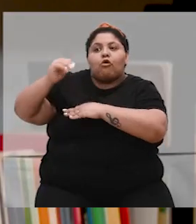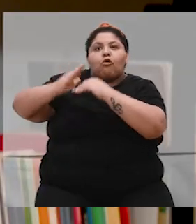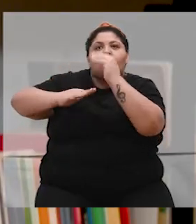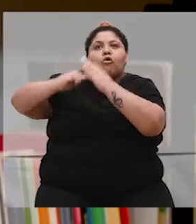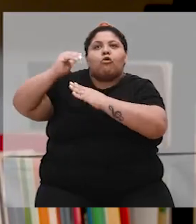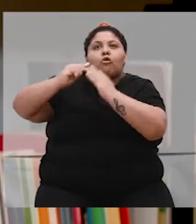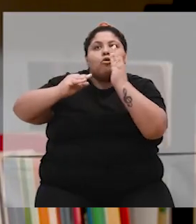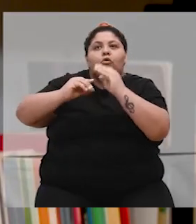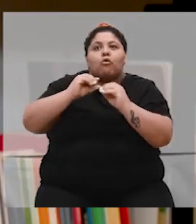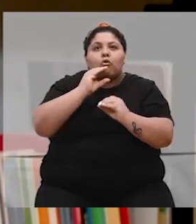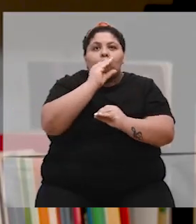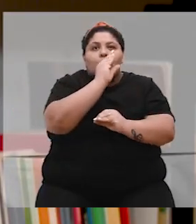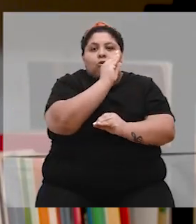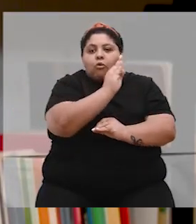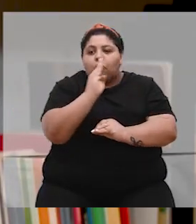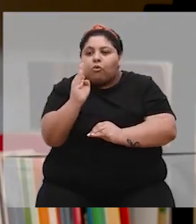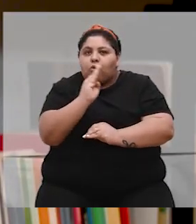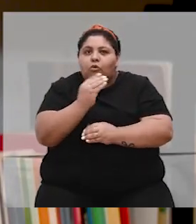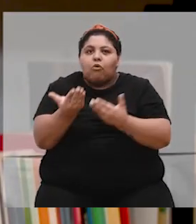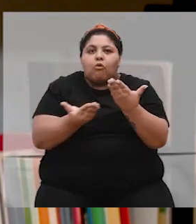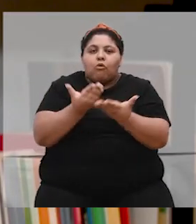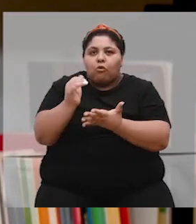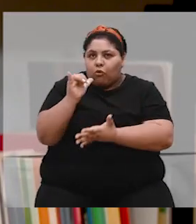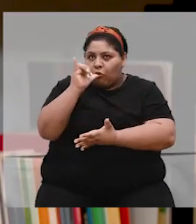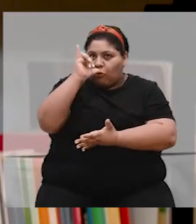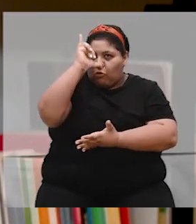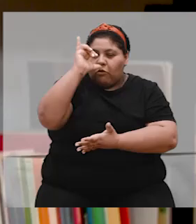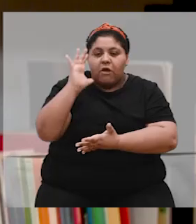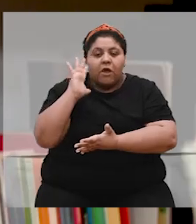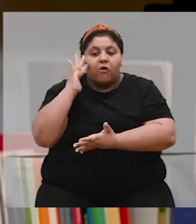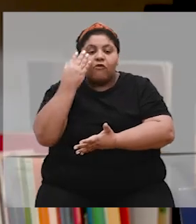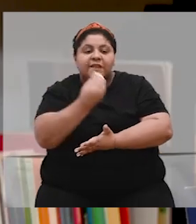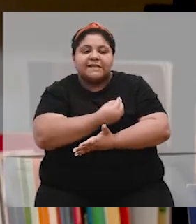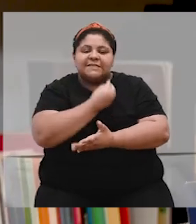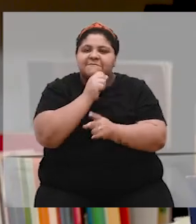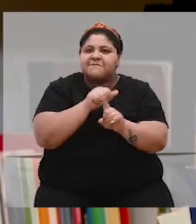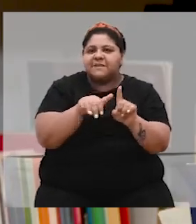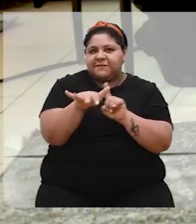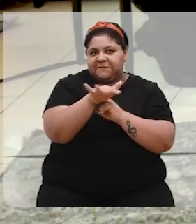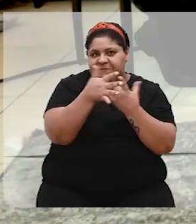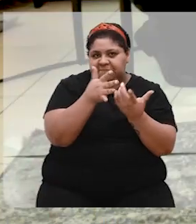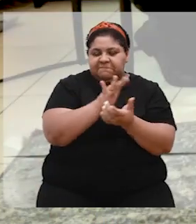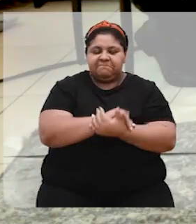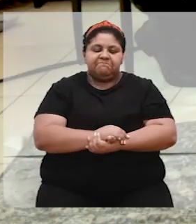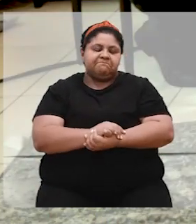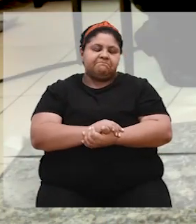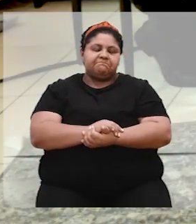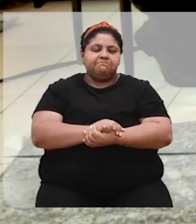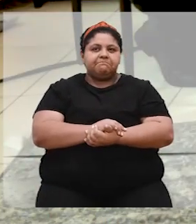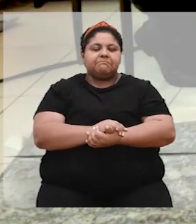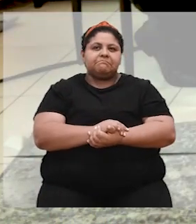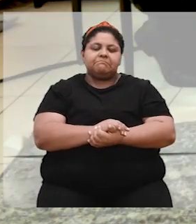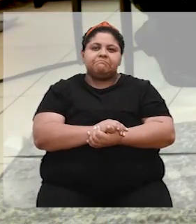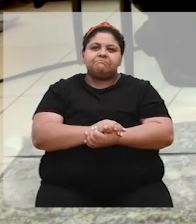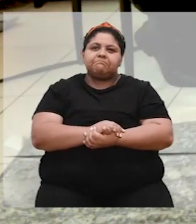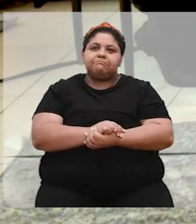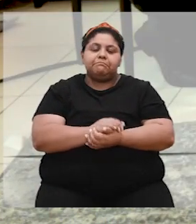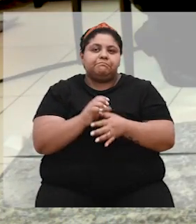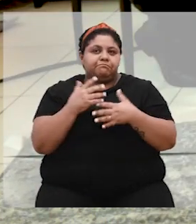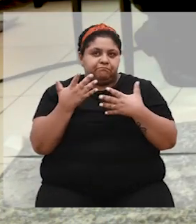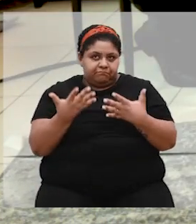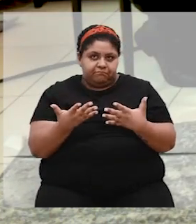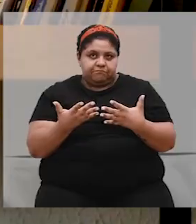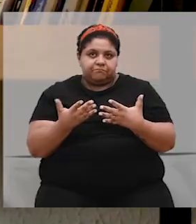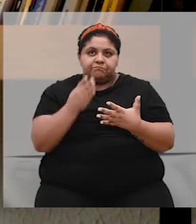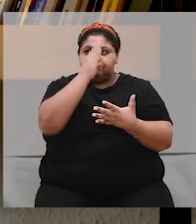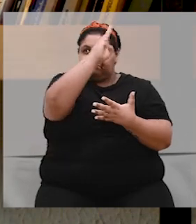construção desse acervo e como que o Quindim acontece na vida da nossa sociedade. Tá bom. Então,